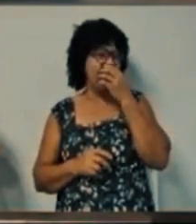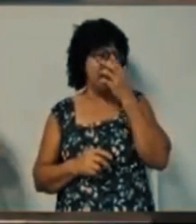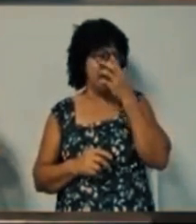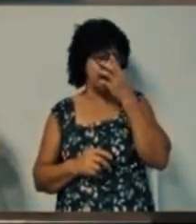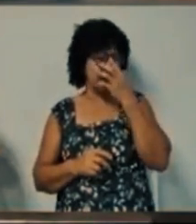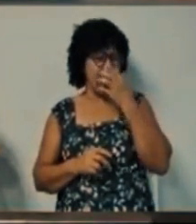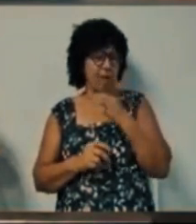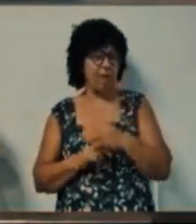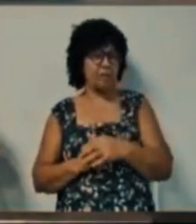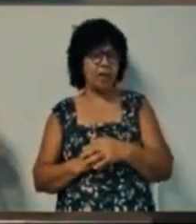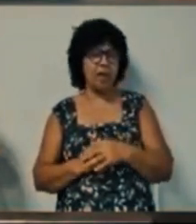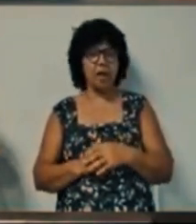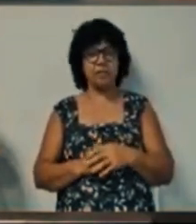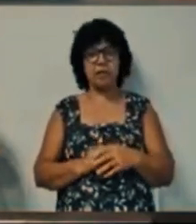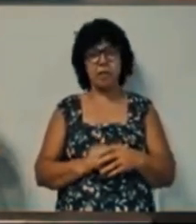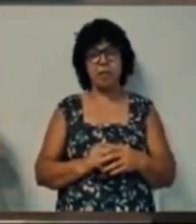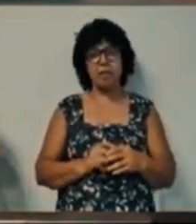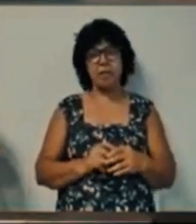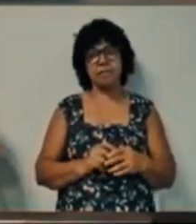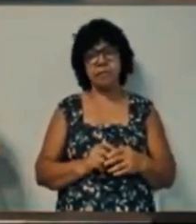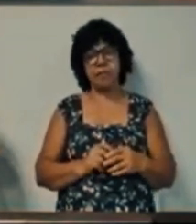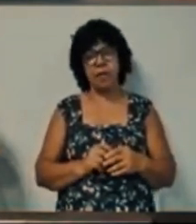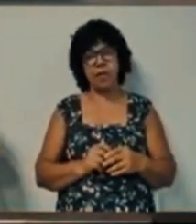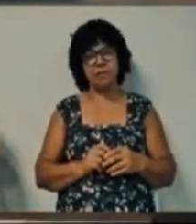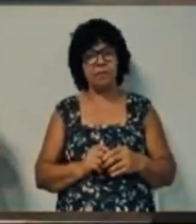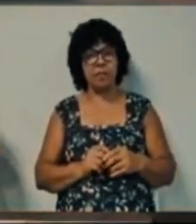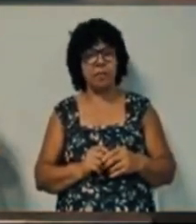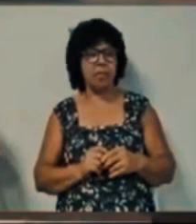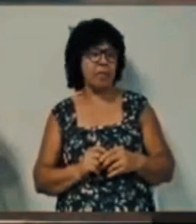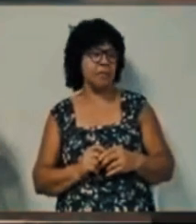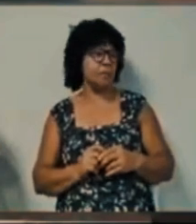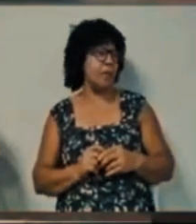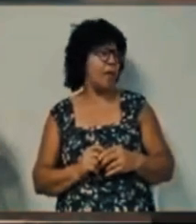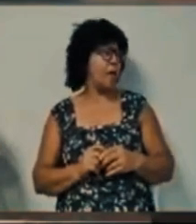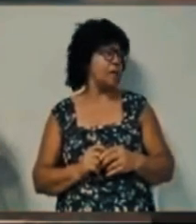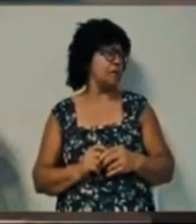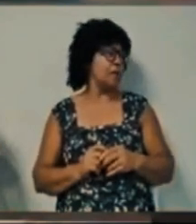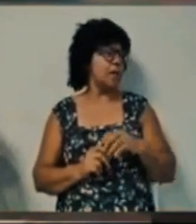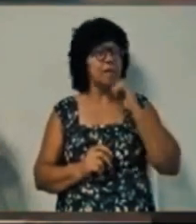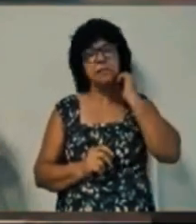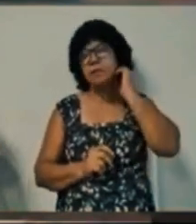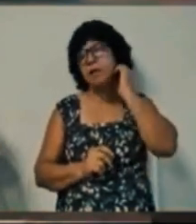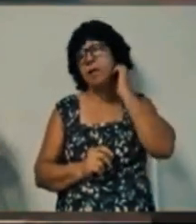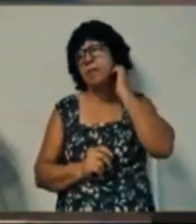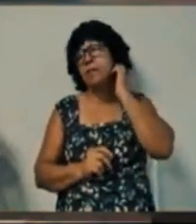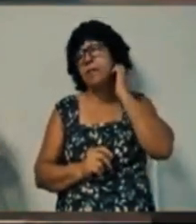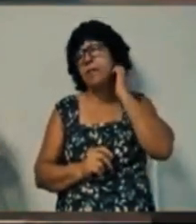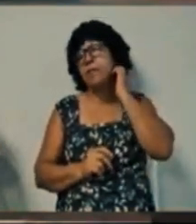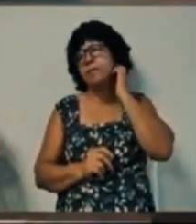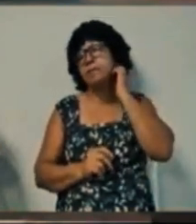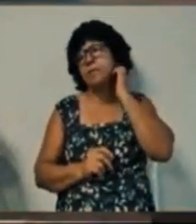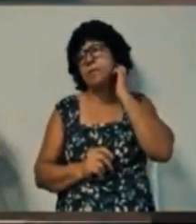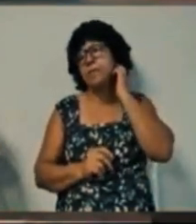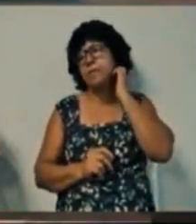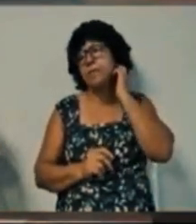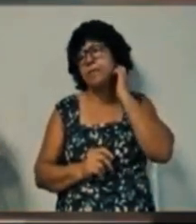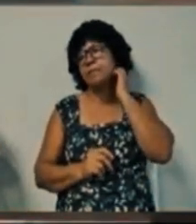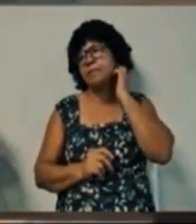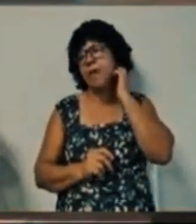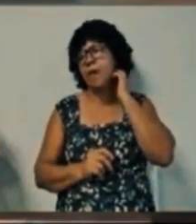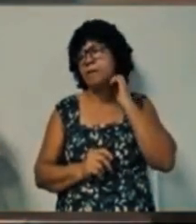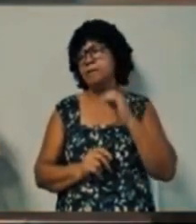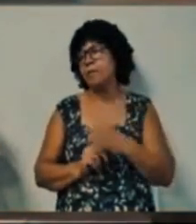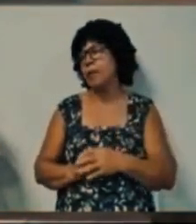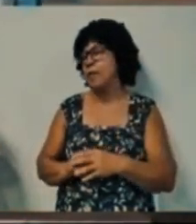ministra, as pessoas são curadas. E eu fui até ali ver o templo da deusa Diana, mas ela tem olho, não vê, tem boca,